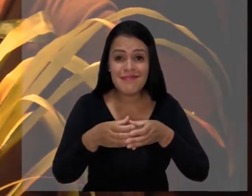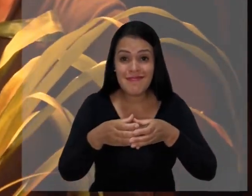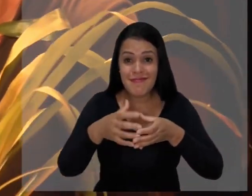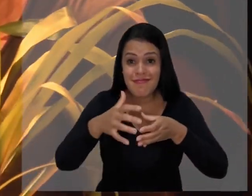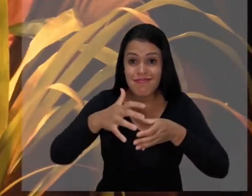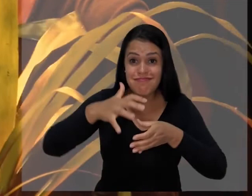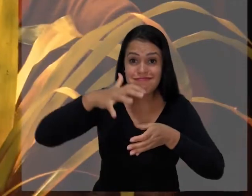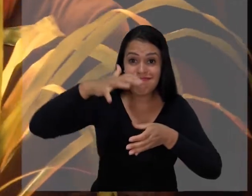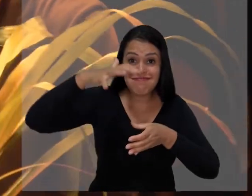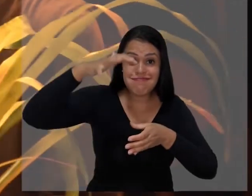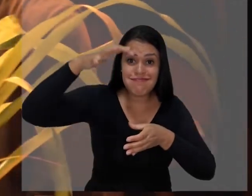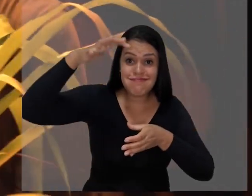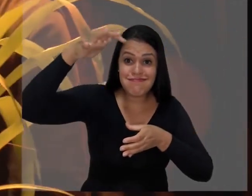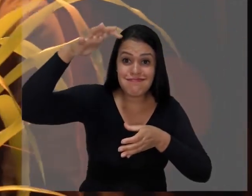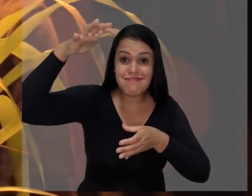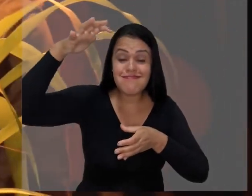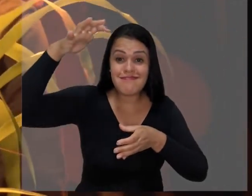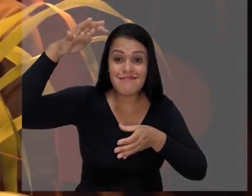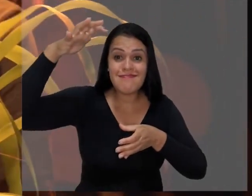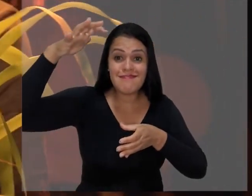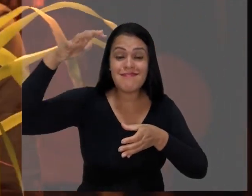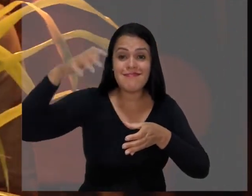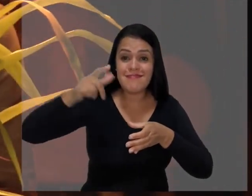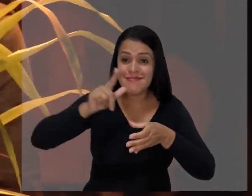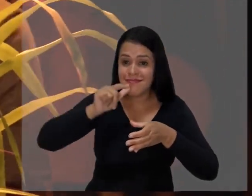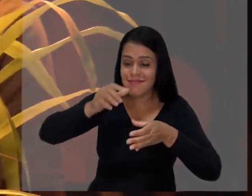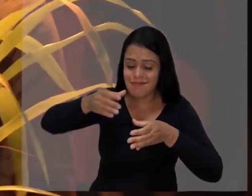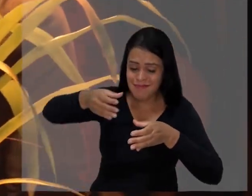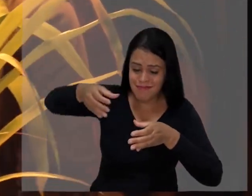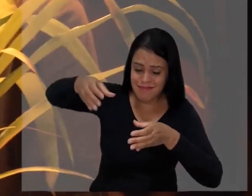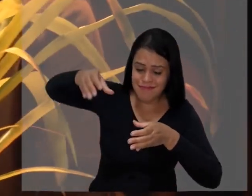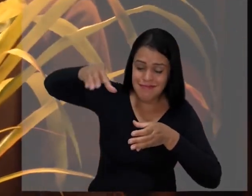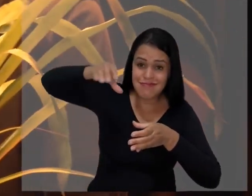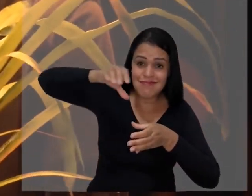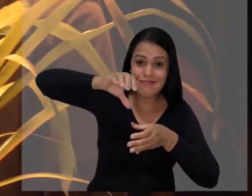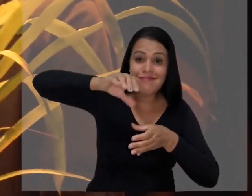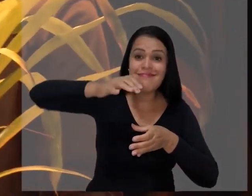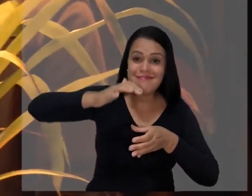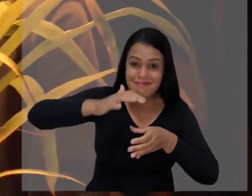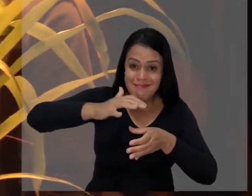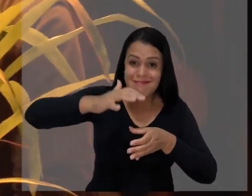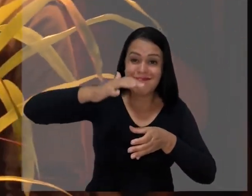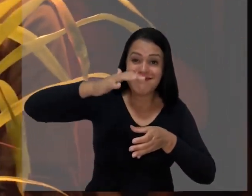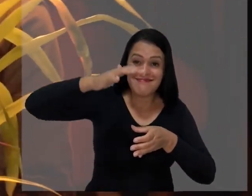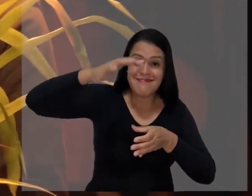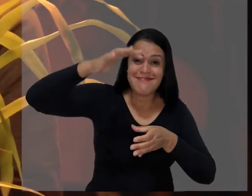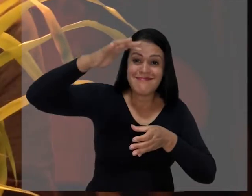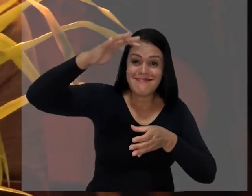né? A gente bota água assim, né? Aí elas aumentam.